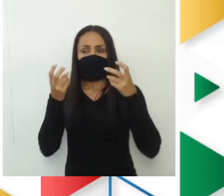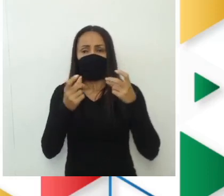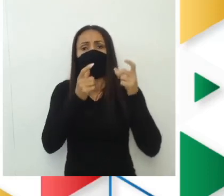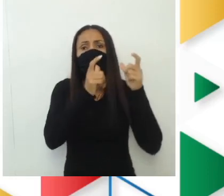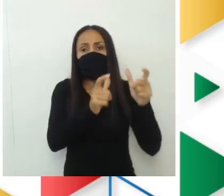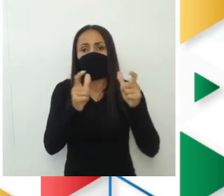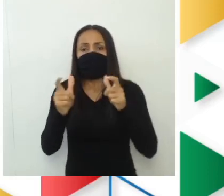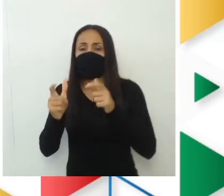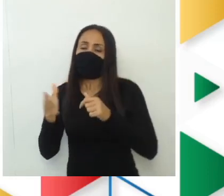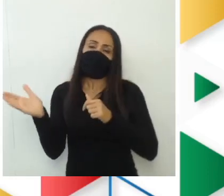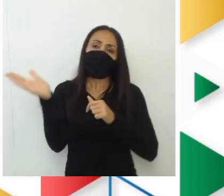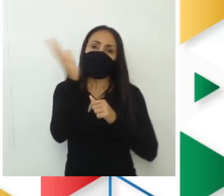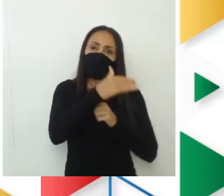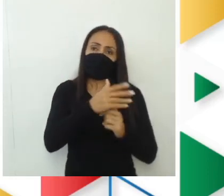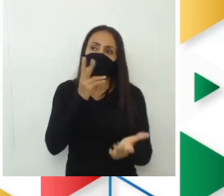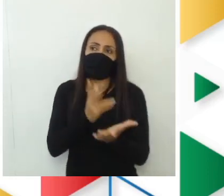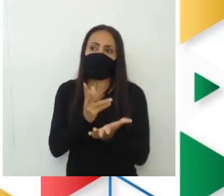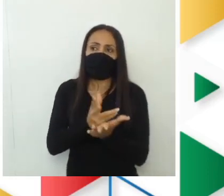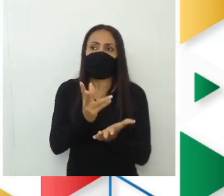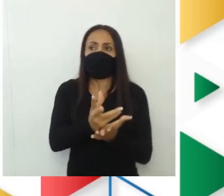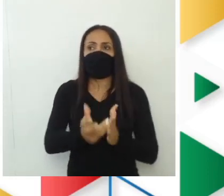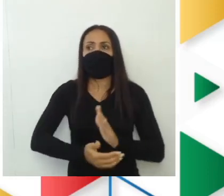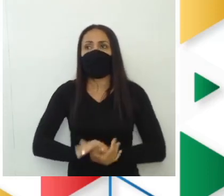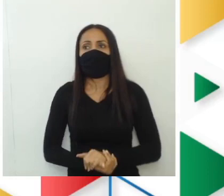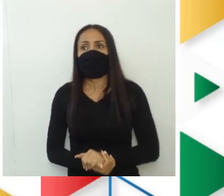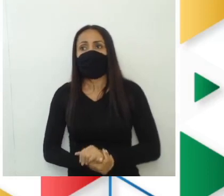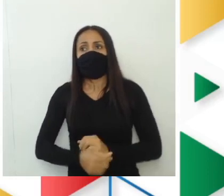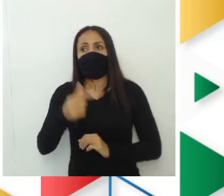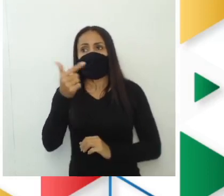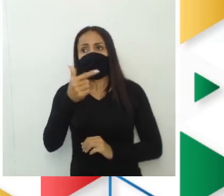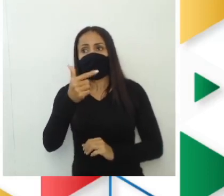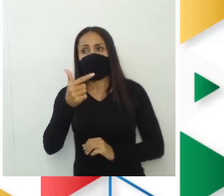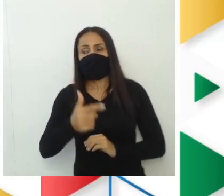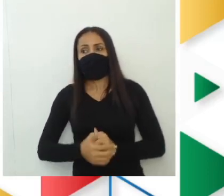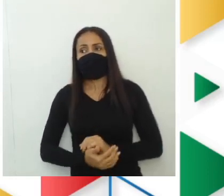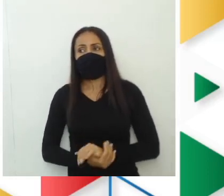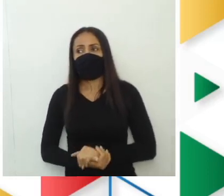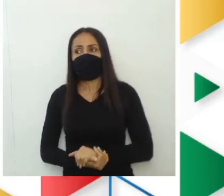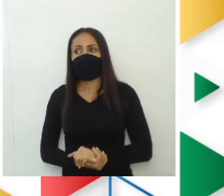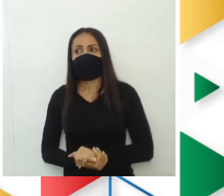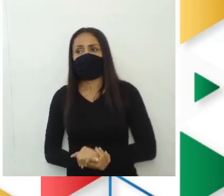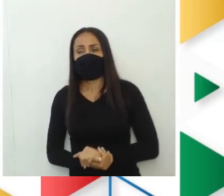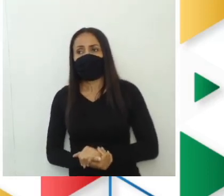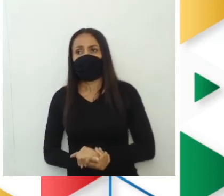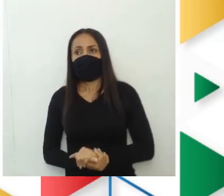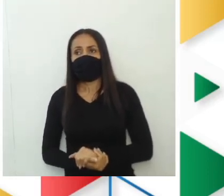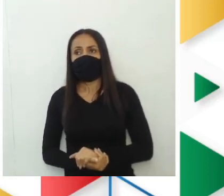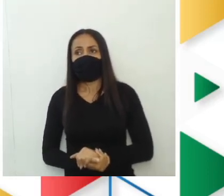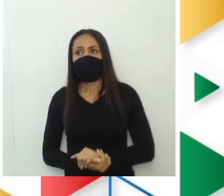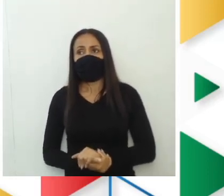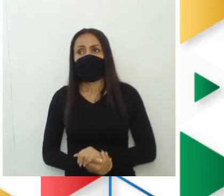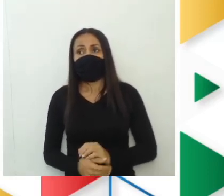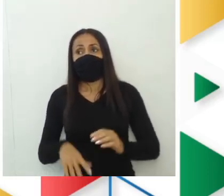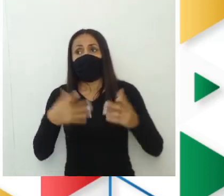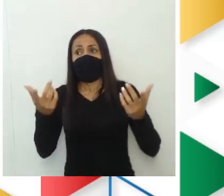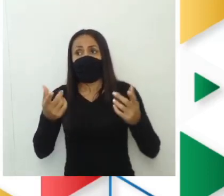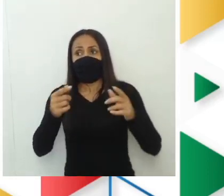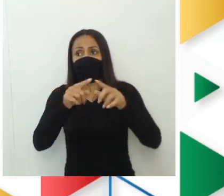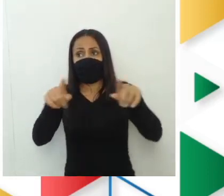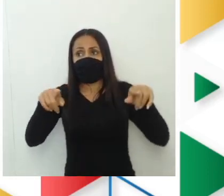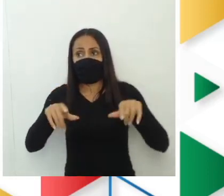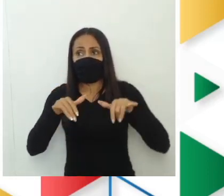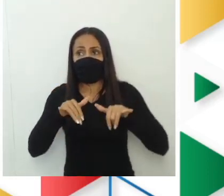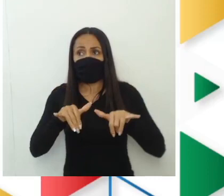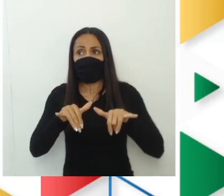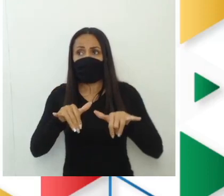vamos partir para a segunda questão. Presta mais atenção agora com cuidado, tá? Uma operadora de caixa de um supermercado formou